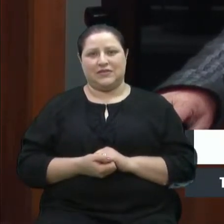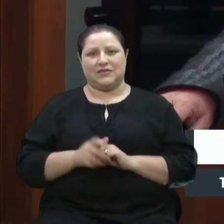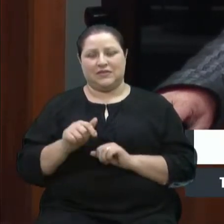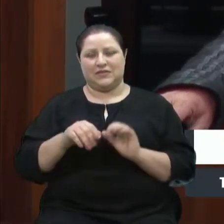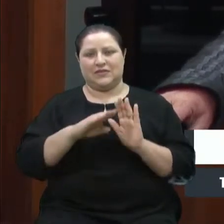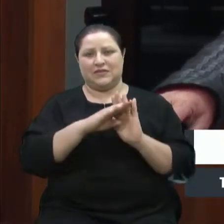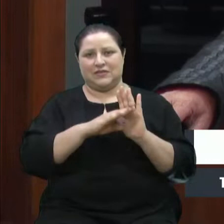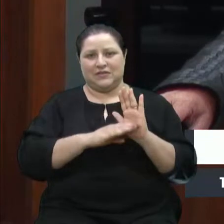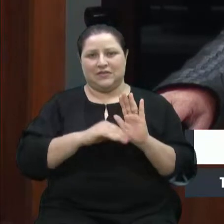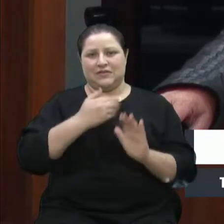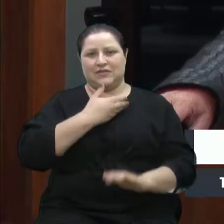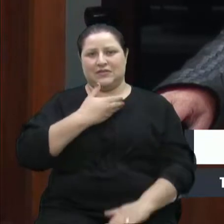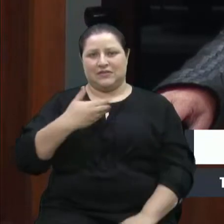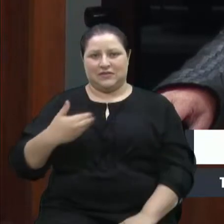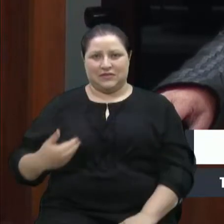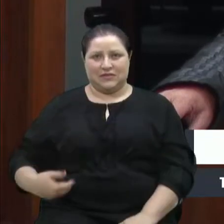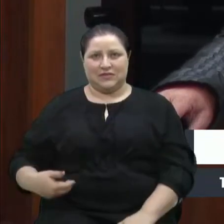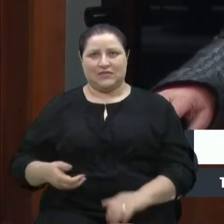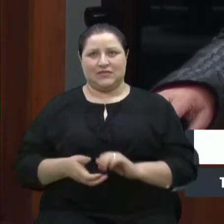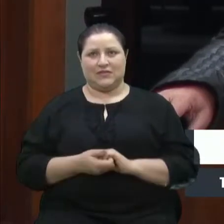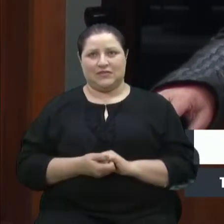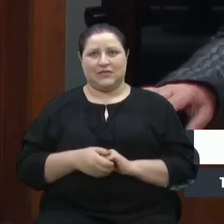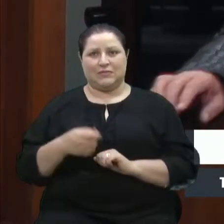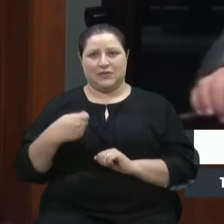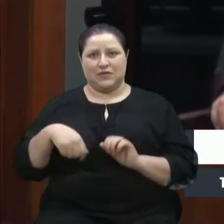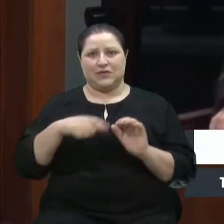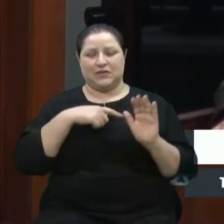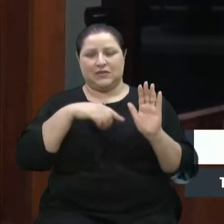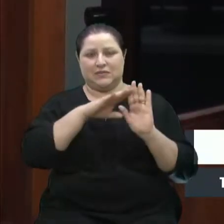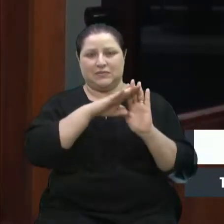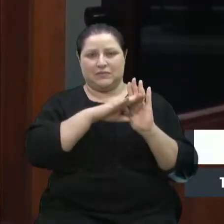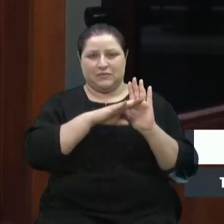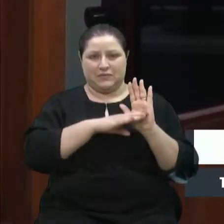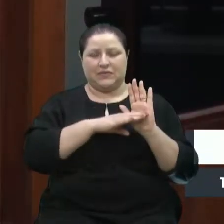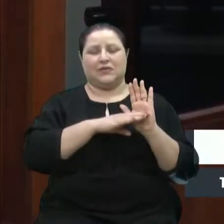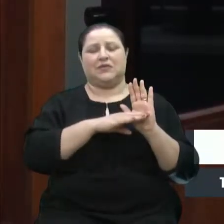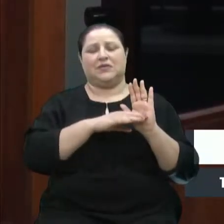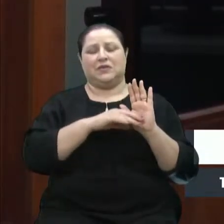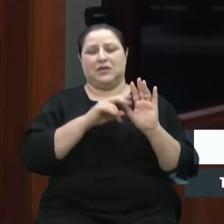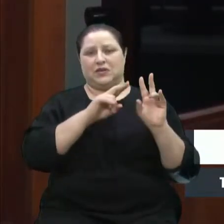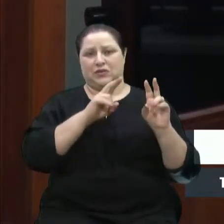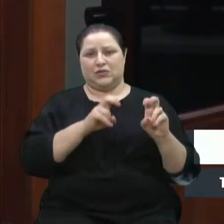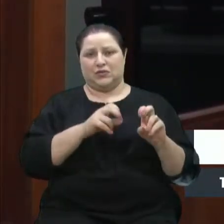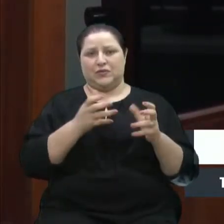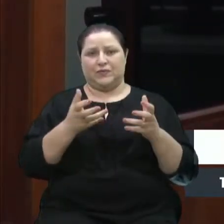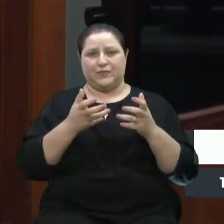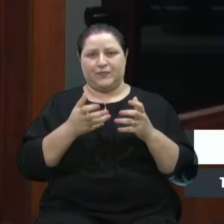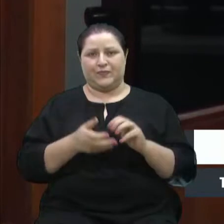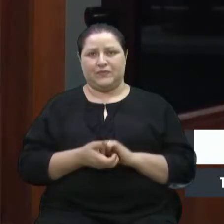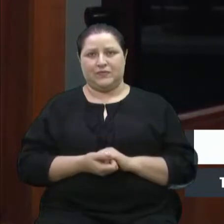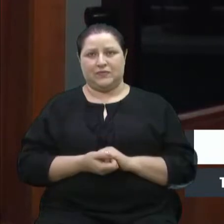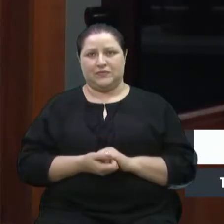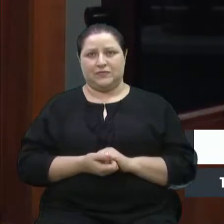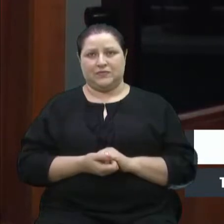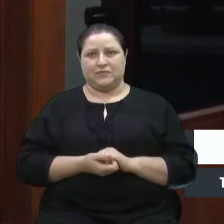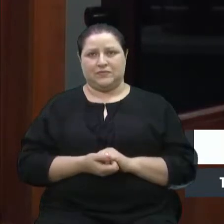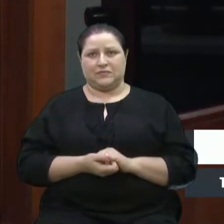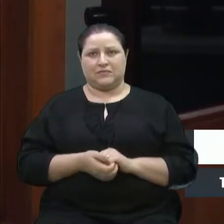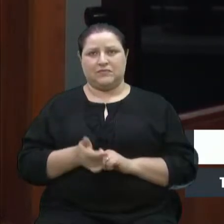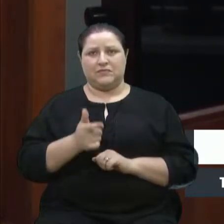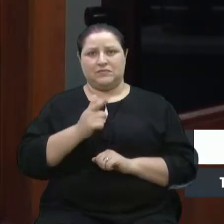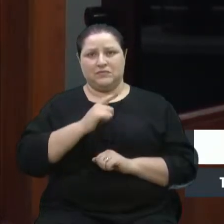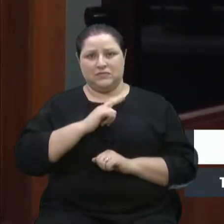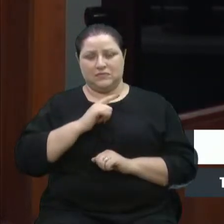Governador que tem que estar na pauta e esse assunto então eu gostaria de só para eu tenho